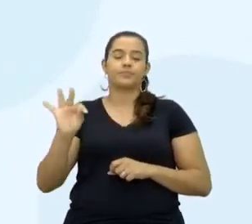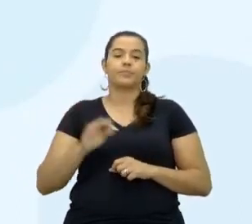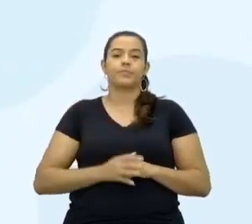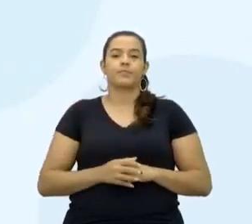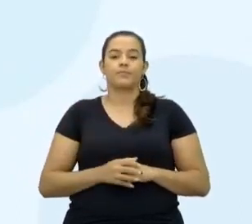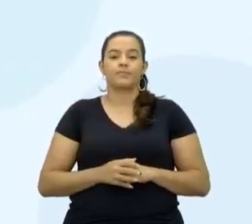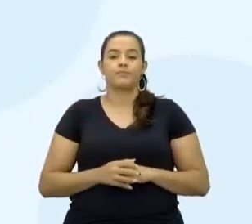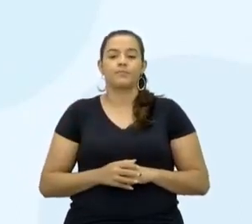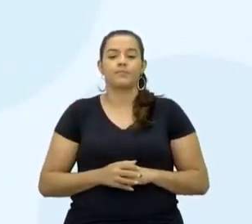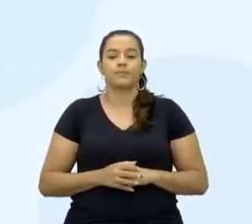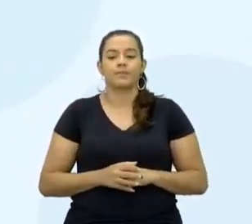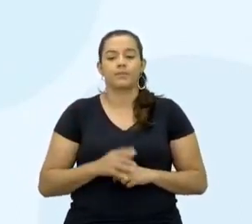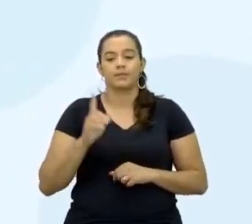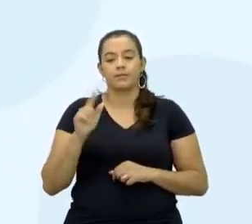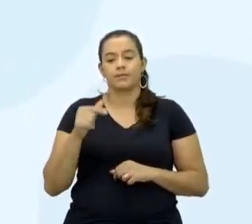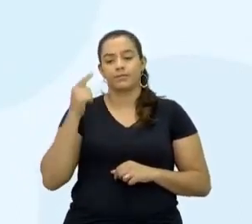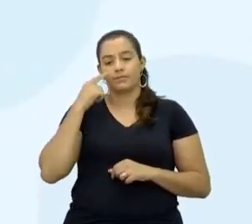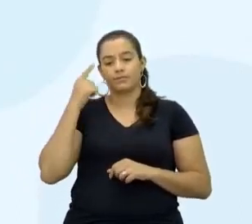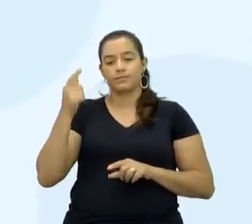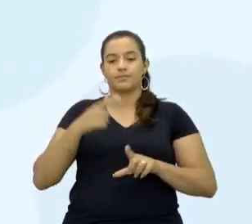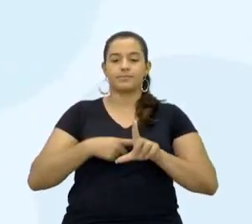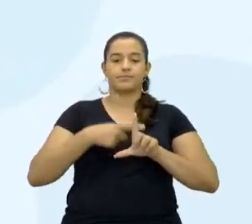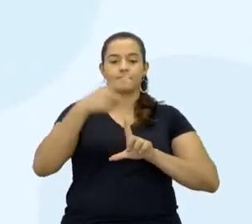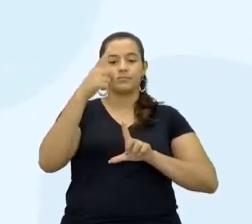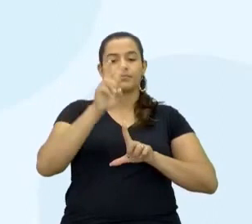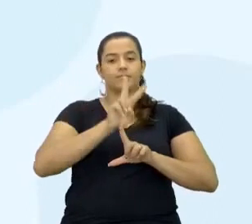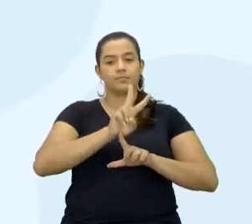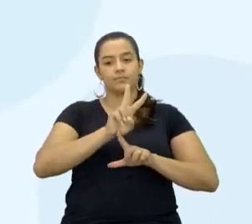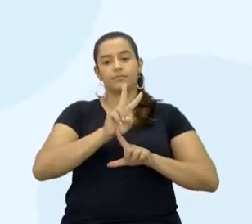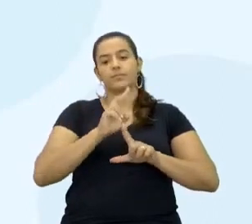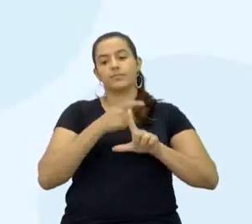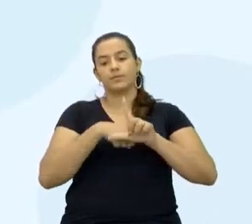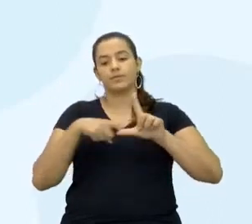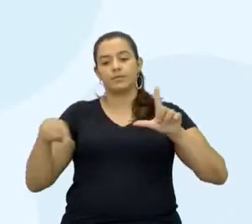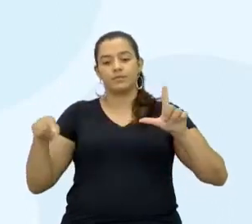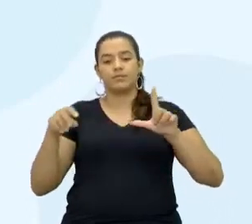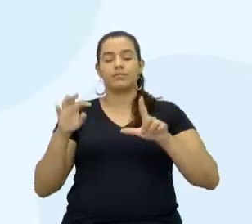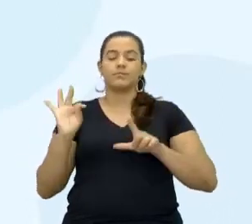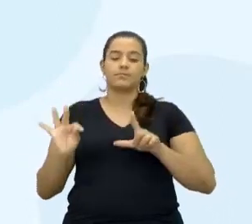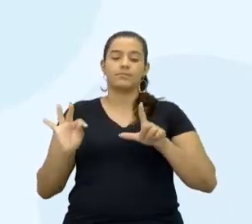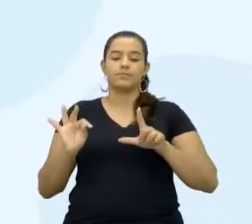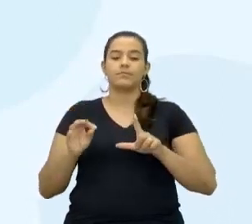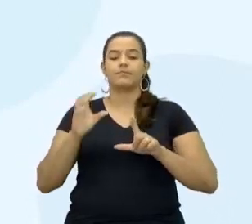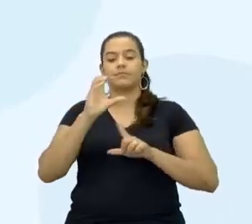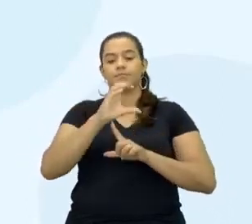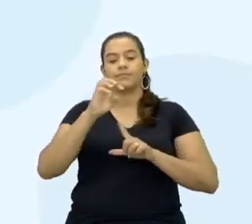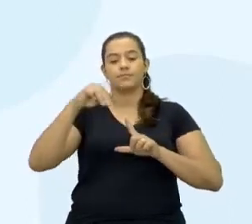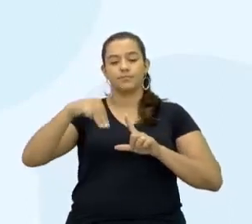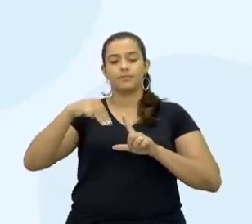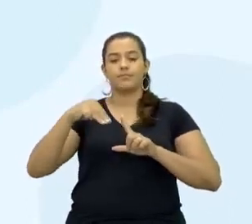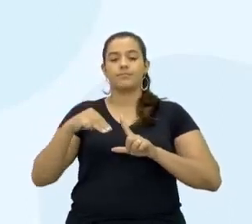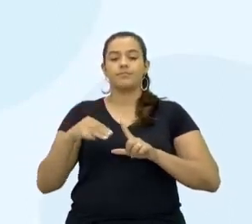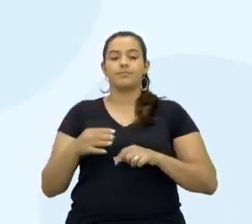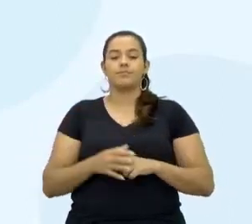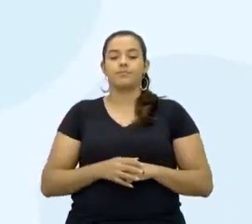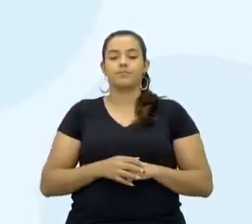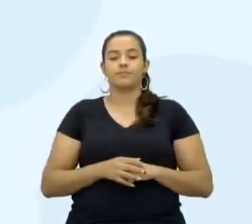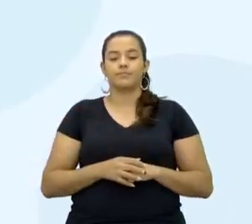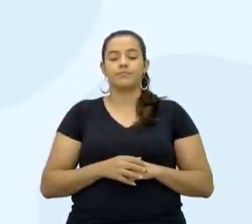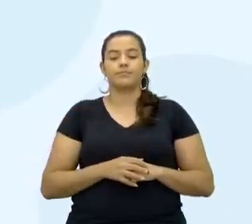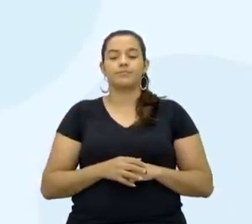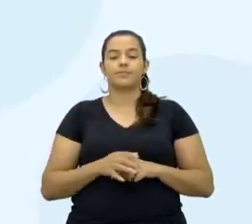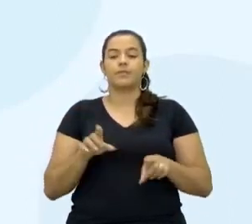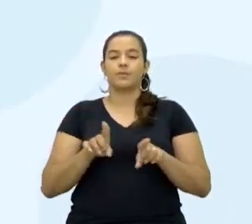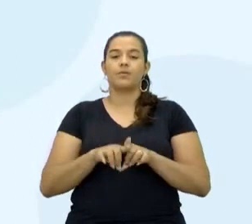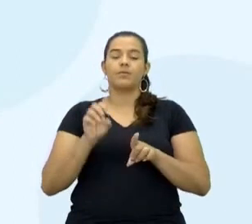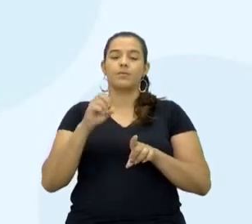tempo. Então, o vertical é a velocidade, que neste caso vai dar em centímetros por segundos, ou